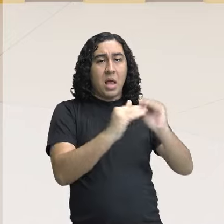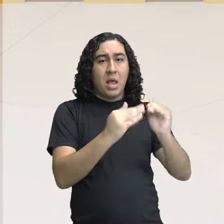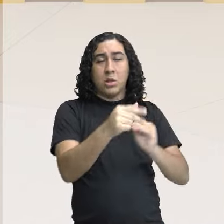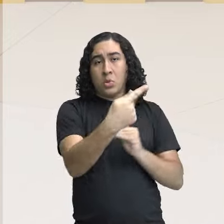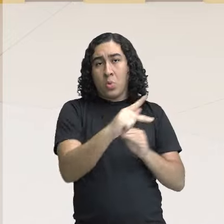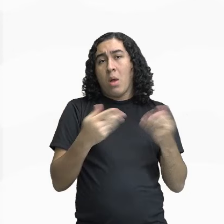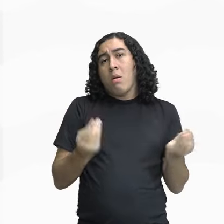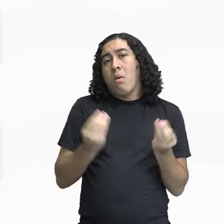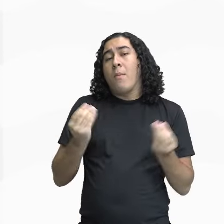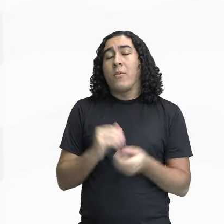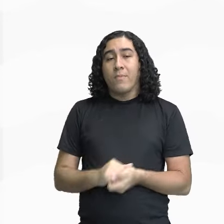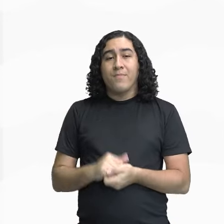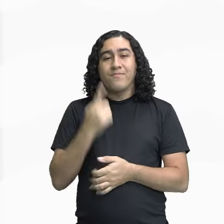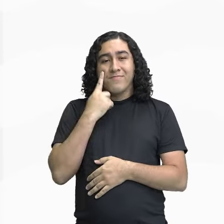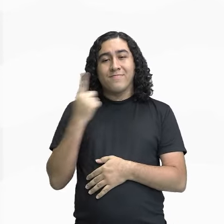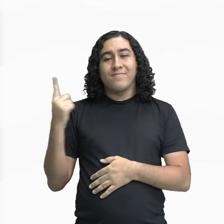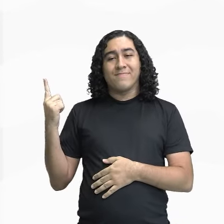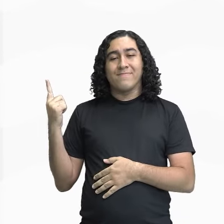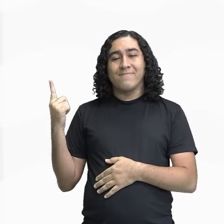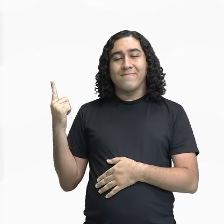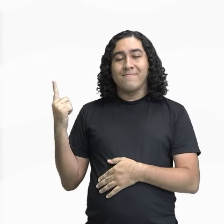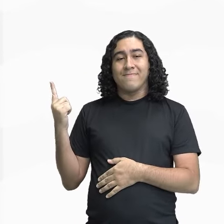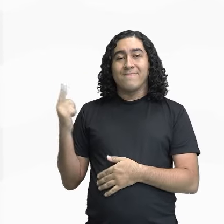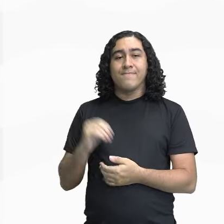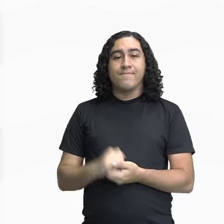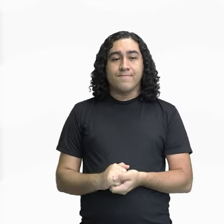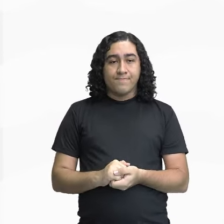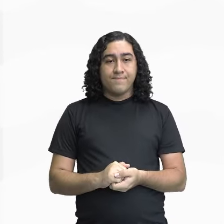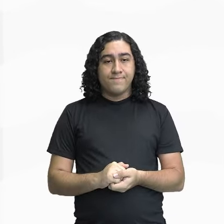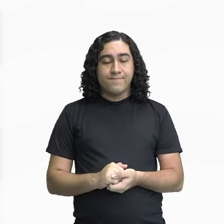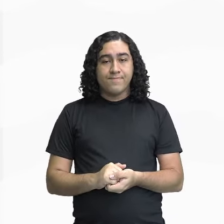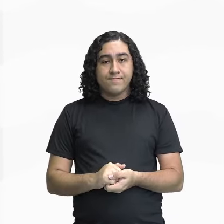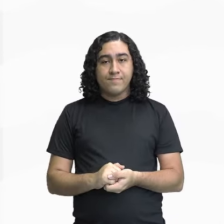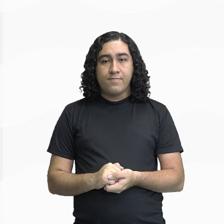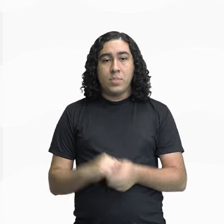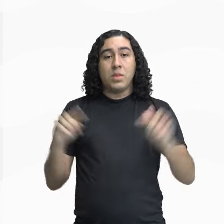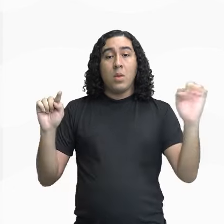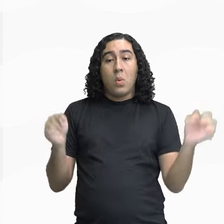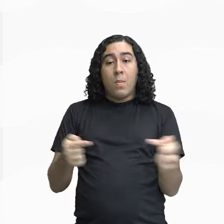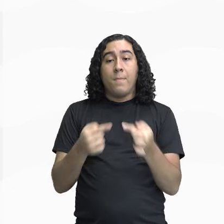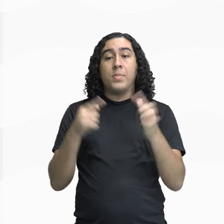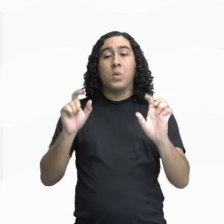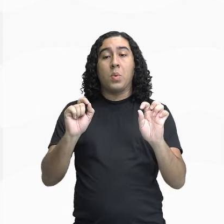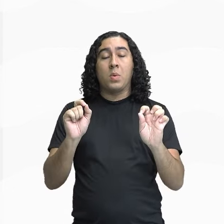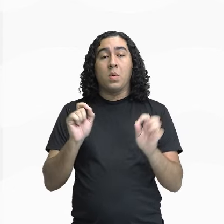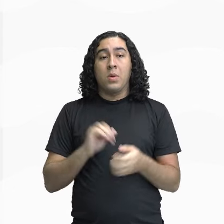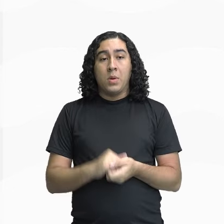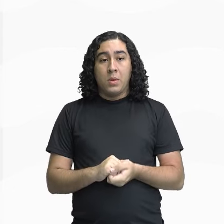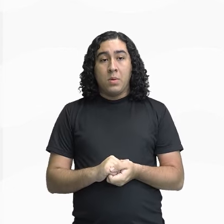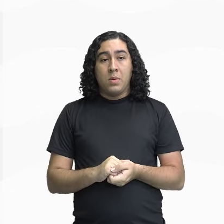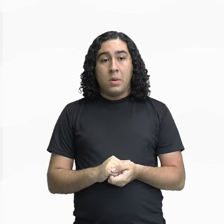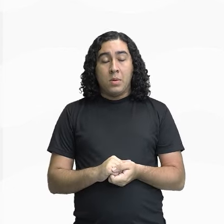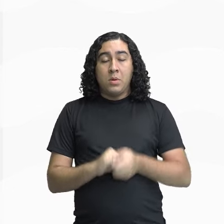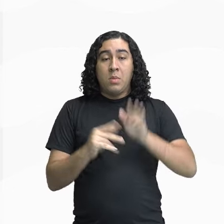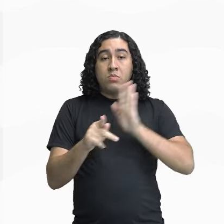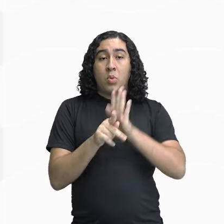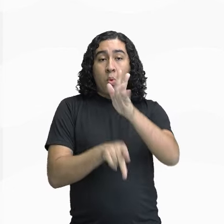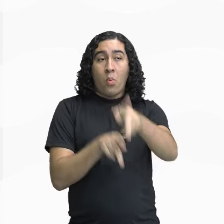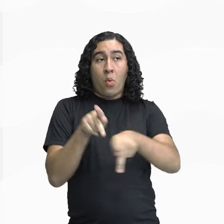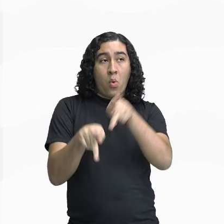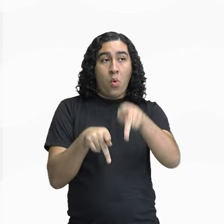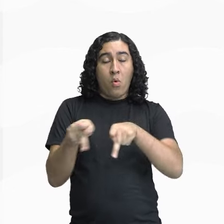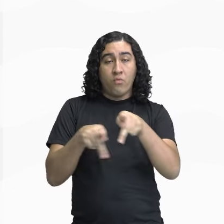vamos lá, fale pra gente, professor. Então, olha só, a arquitetura indígena, gente, vai estar ligado, né, à parte dos povos originários que também